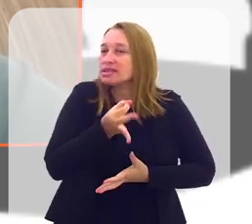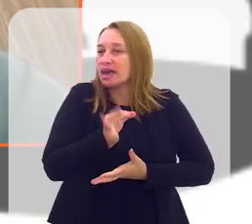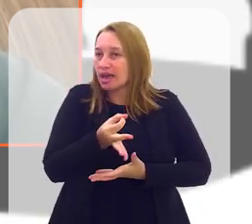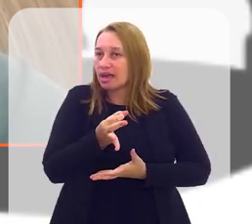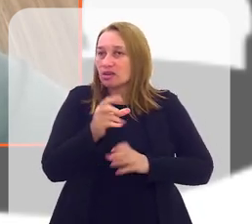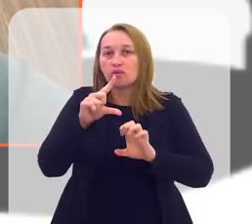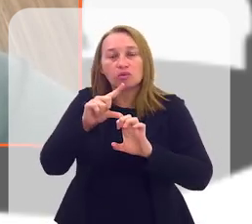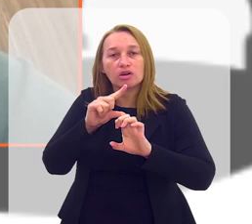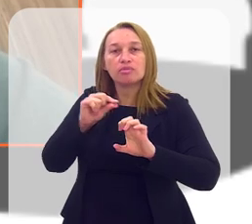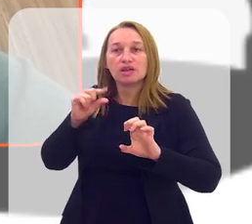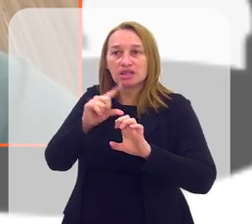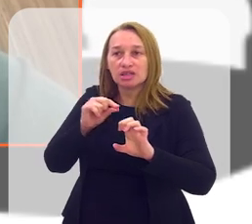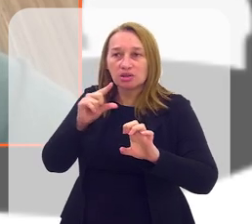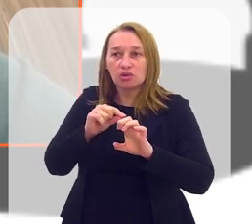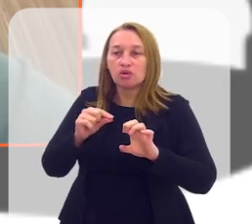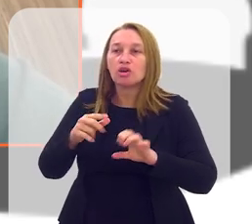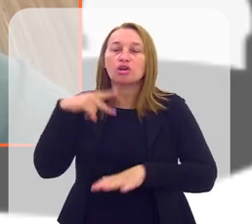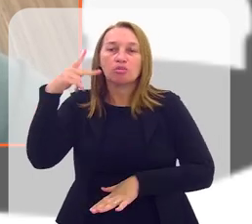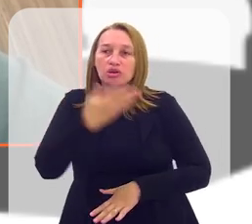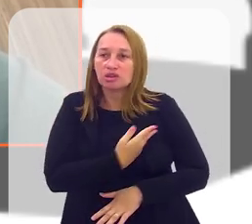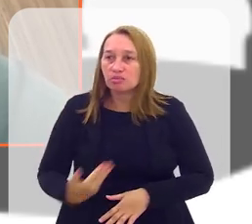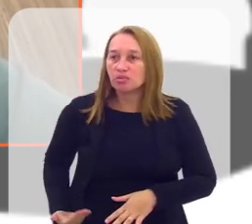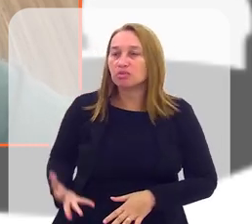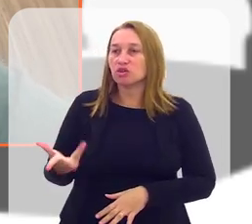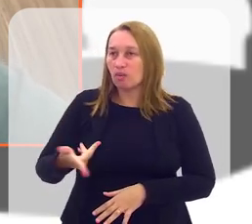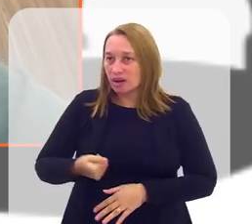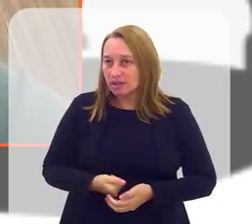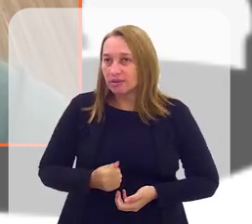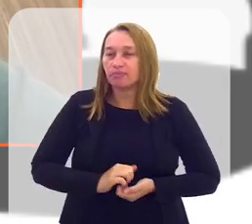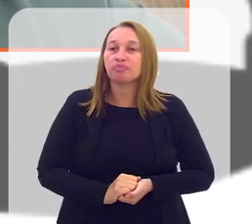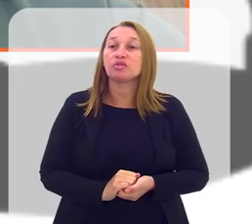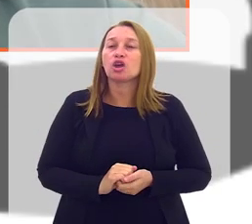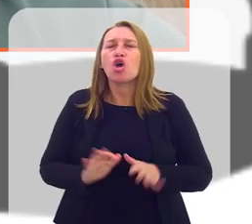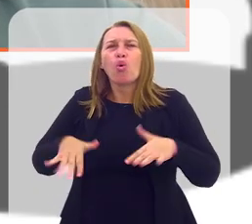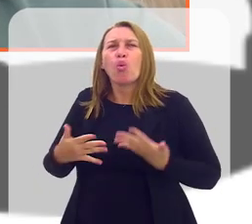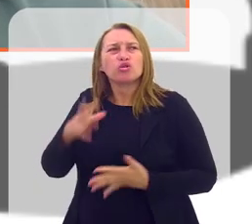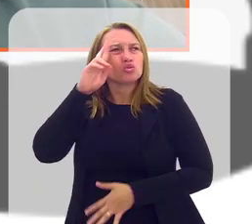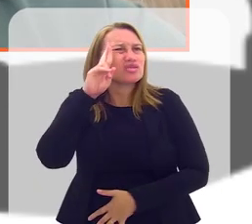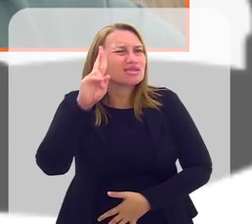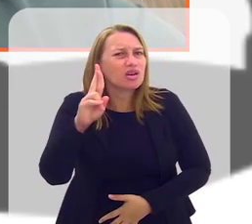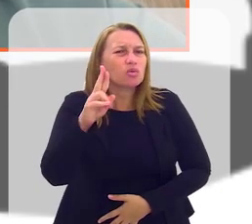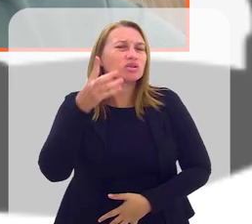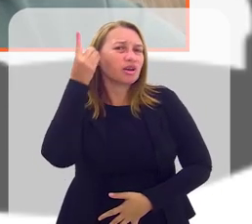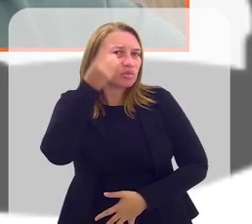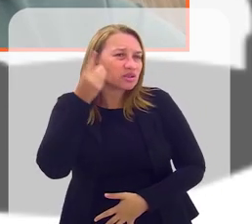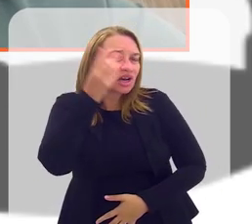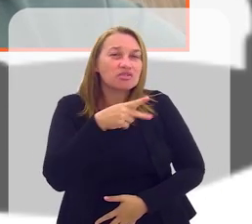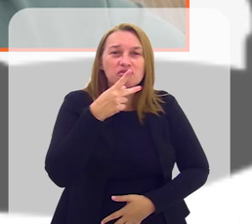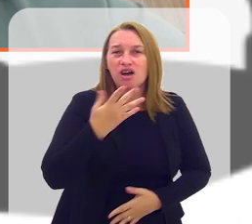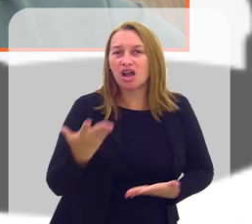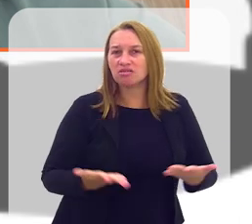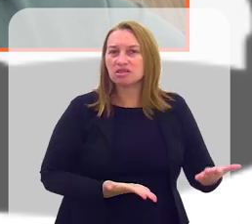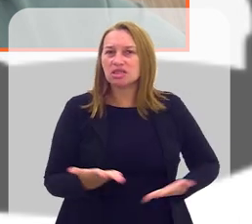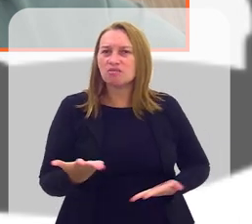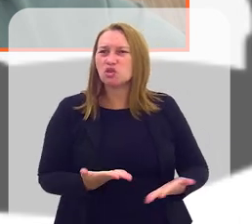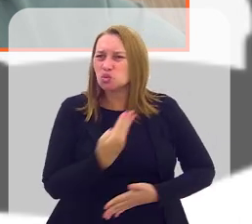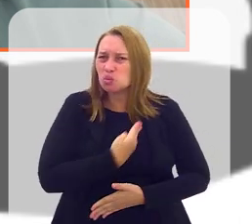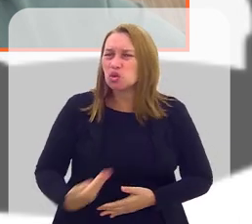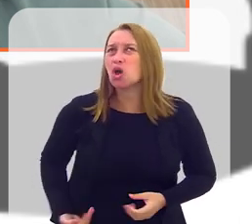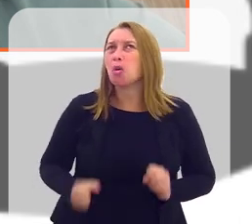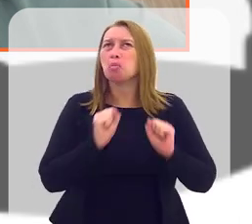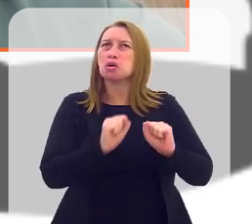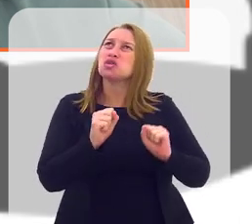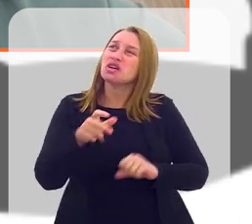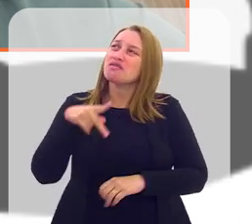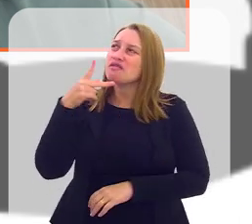fato, empreender uma política pública habitacional de qualidade. Quando o senhor se refere, deputado, aos serviços públicos, eu